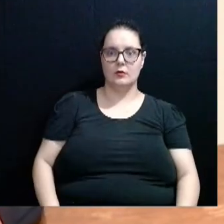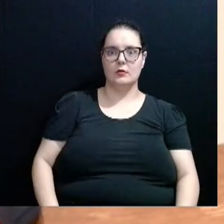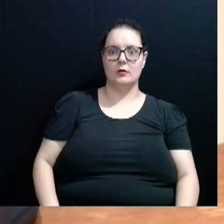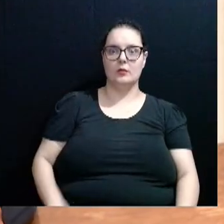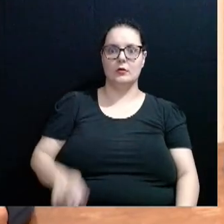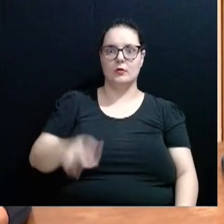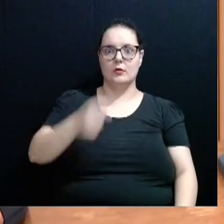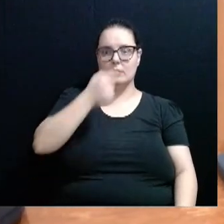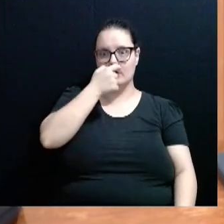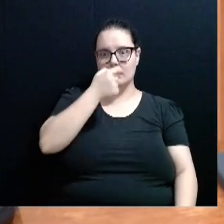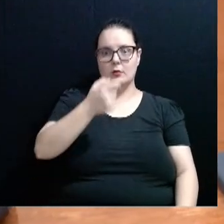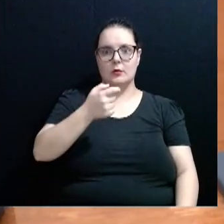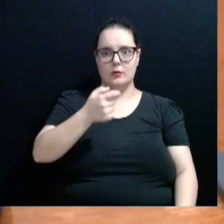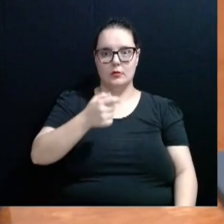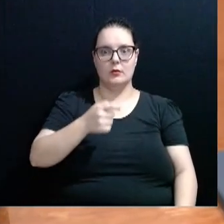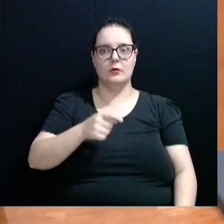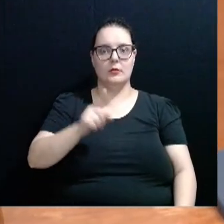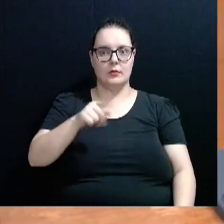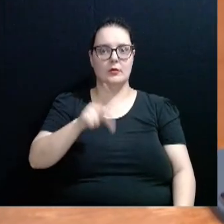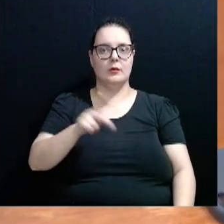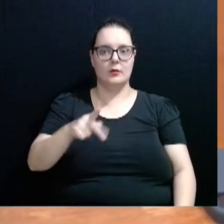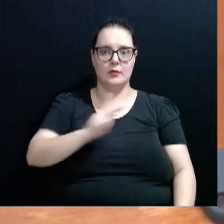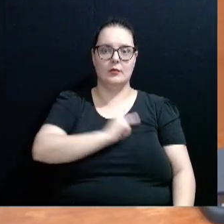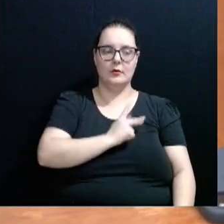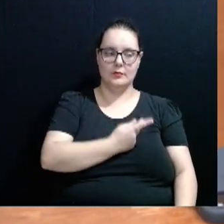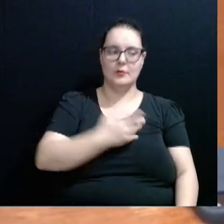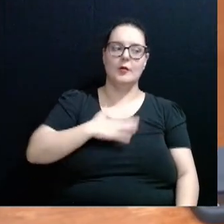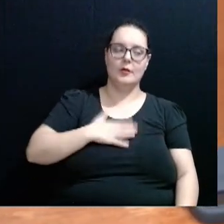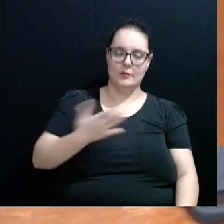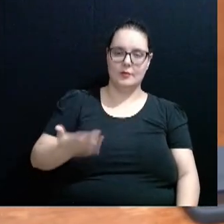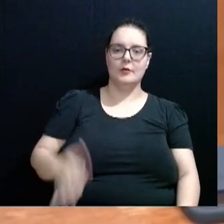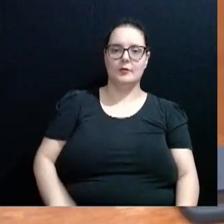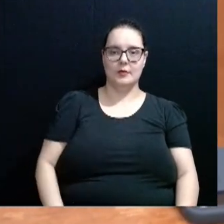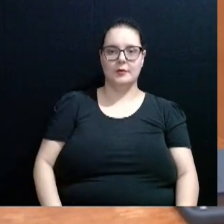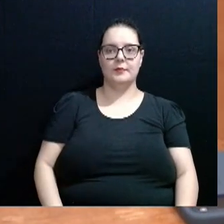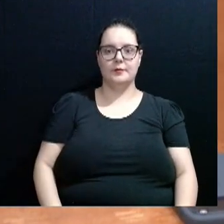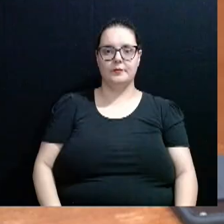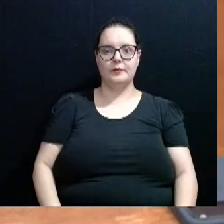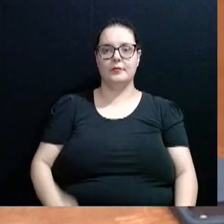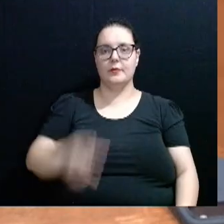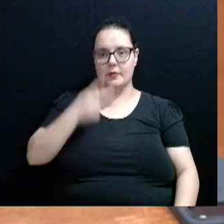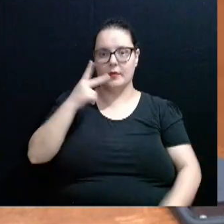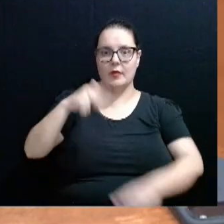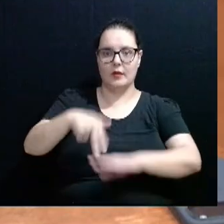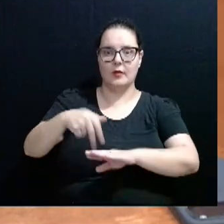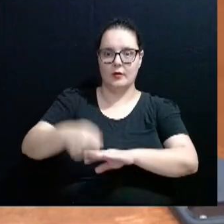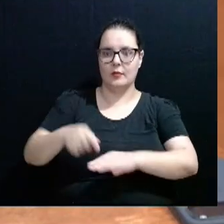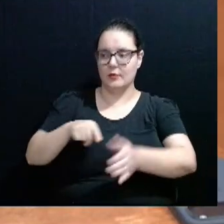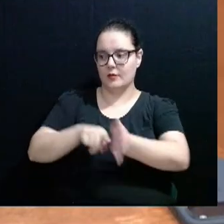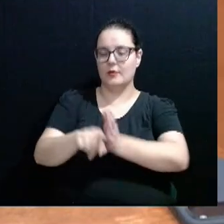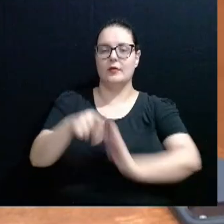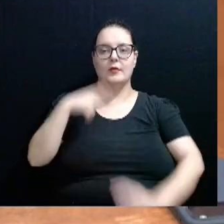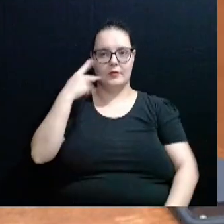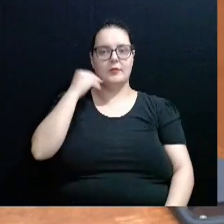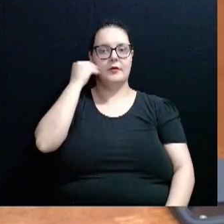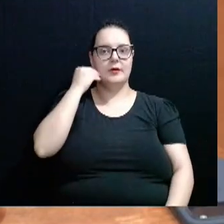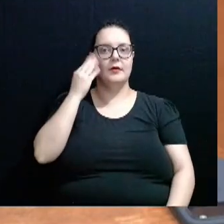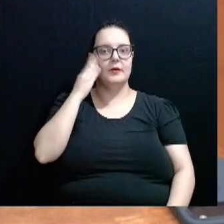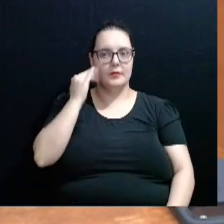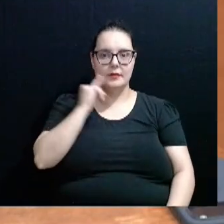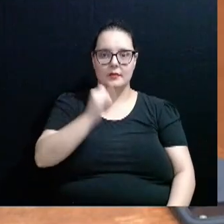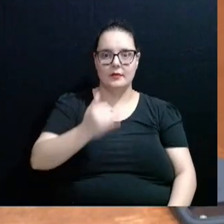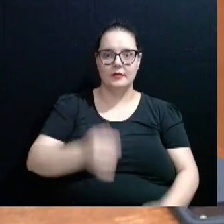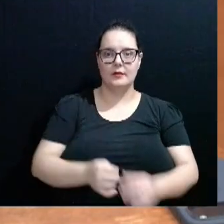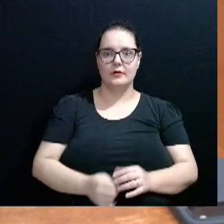meu professor, viu? O Paulo Haddad aqui, ele, até o que eu vou falar na tribuna eu pergunto para ele, é um vereador muito experiente, sabe o que fala,